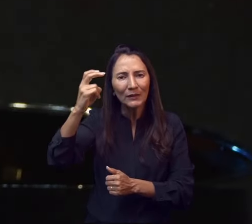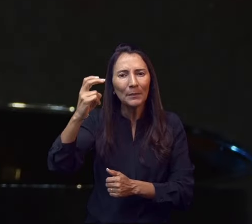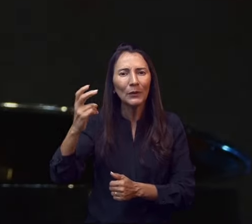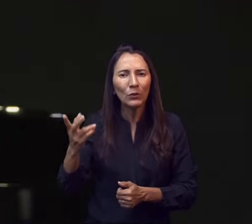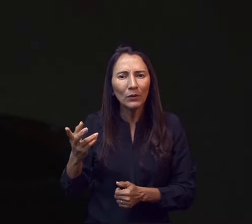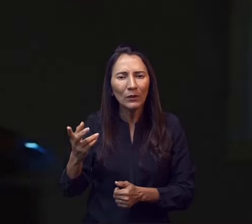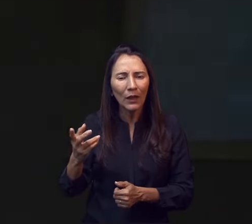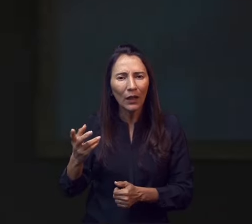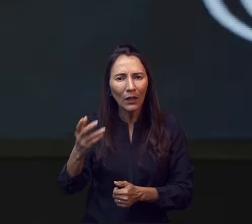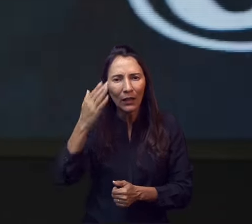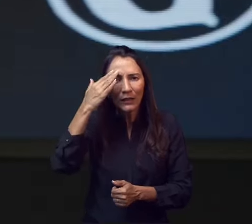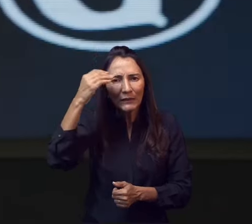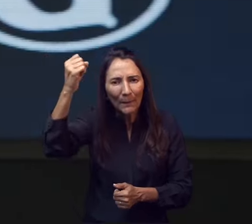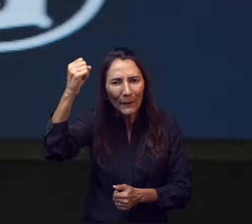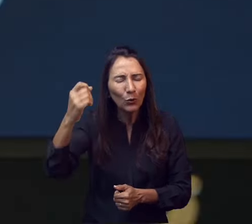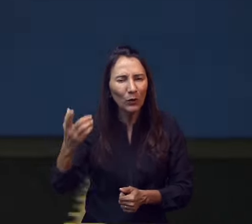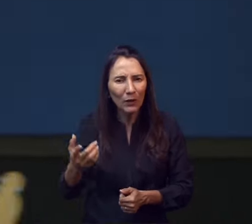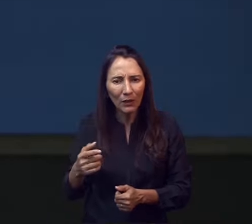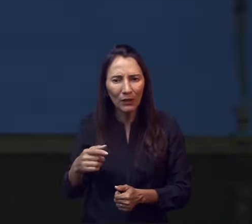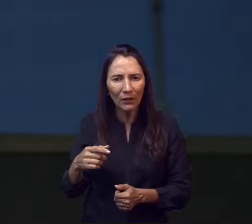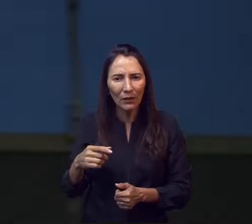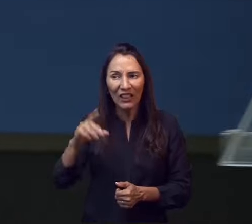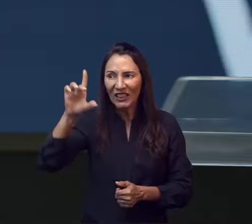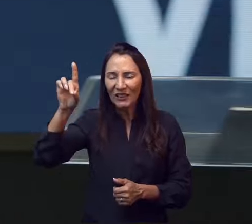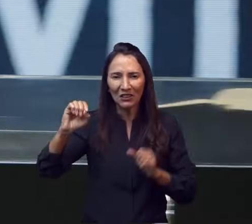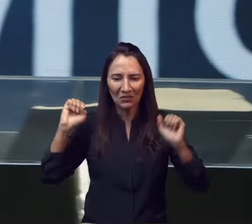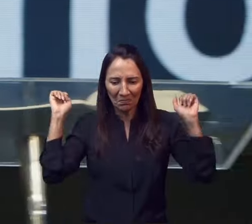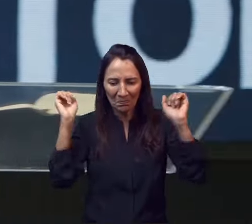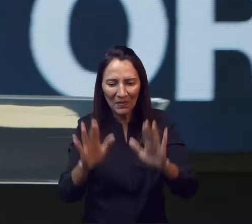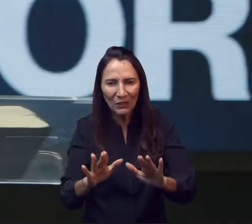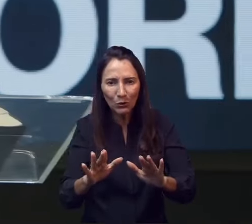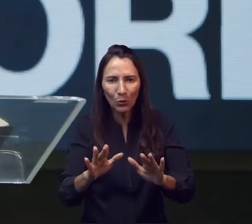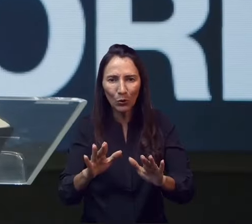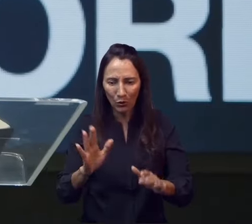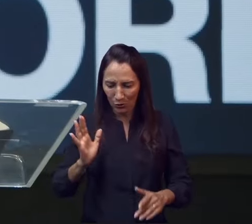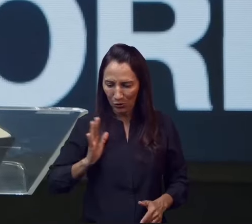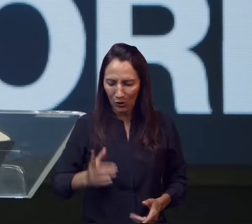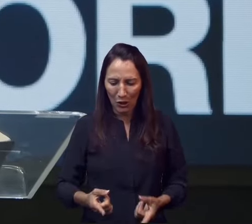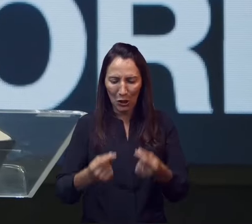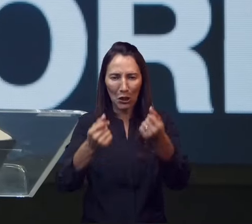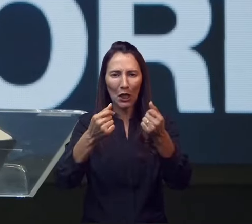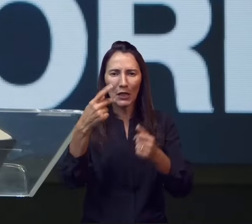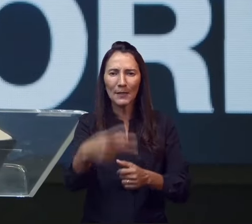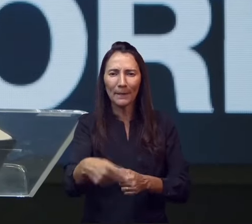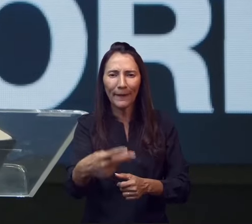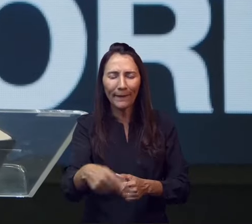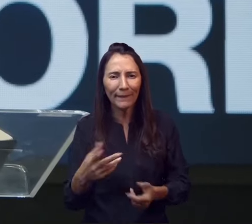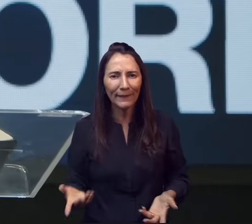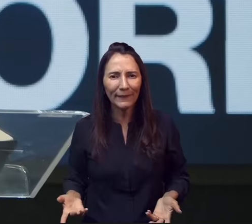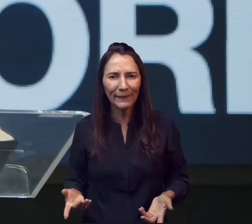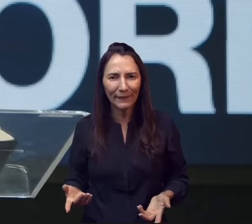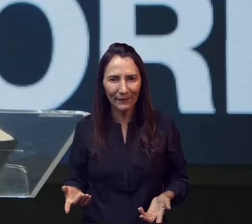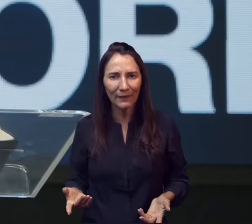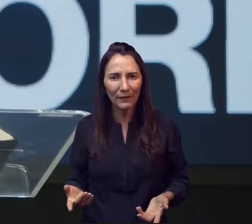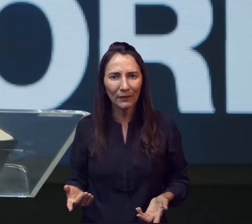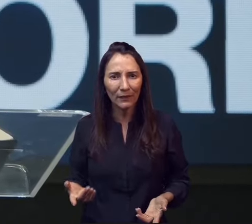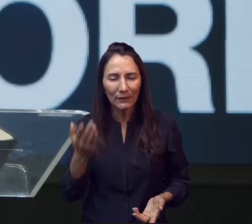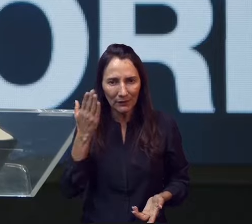se riqueza fizesse alguém se desviar e para o inferno o diabo da riqueza para todo mundo